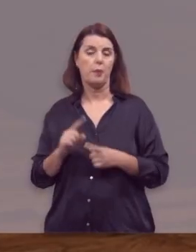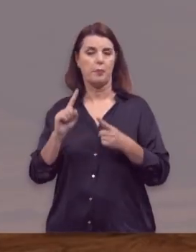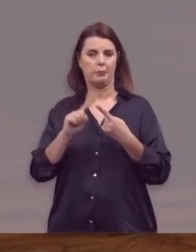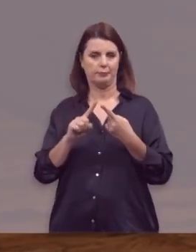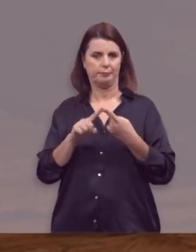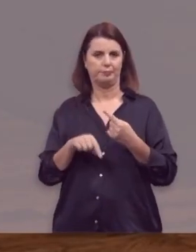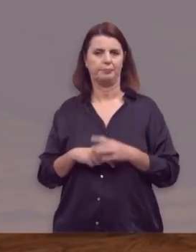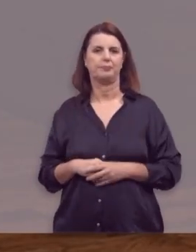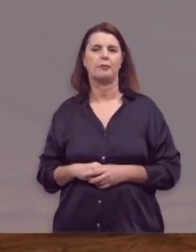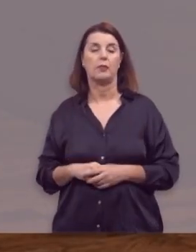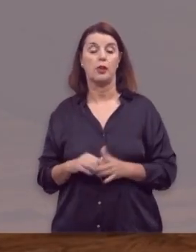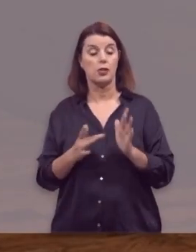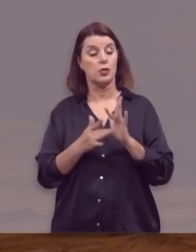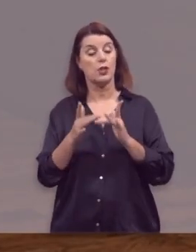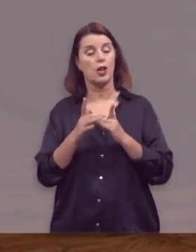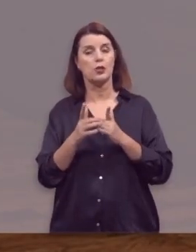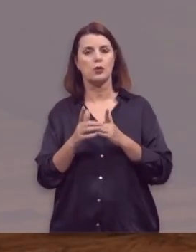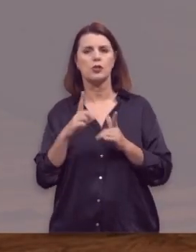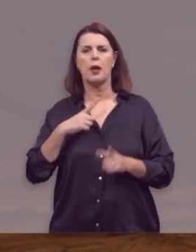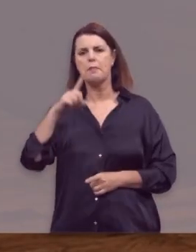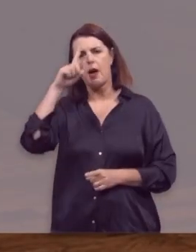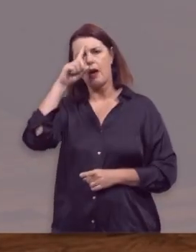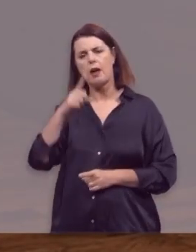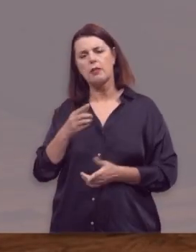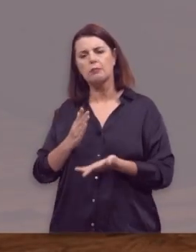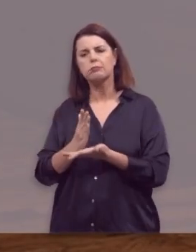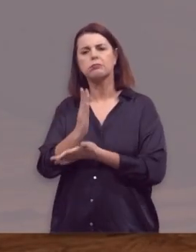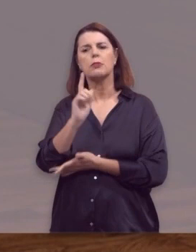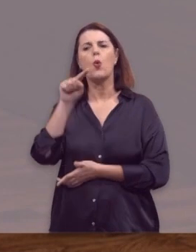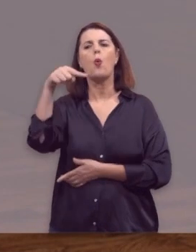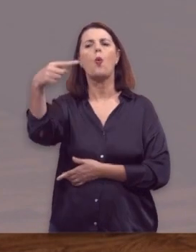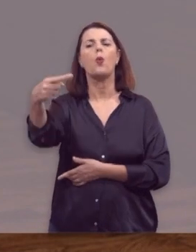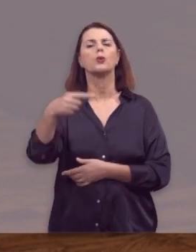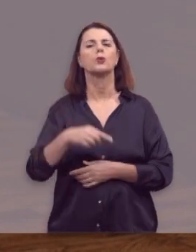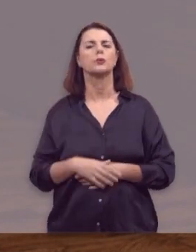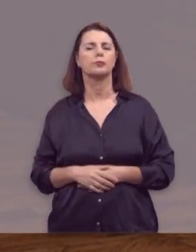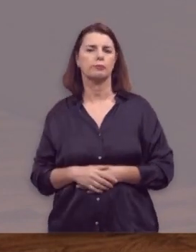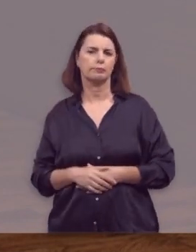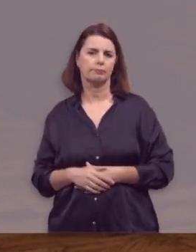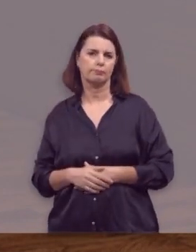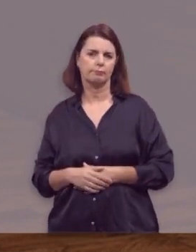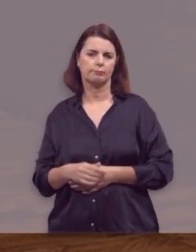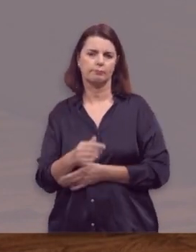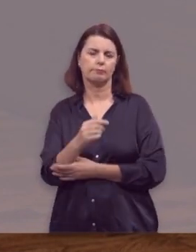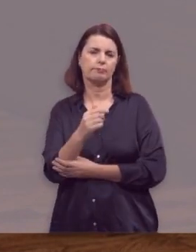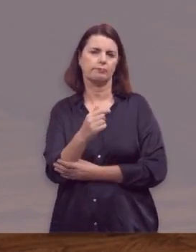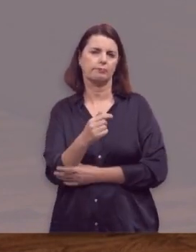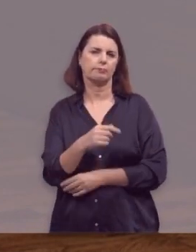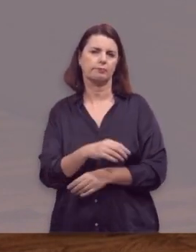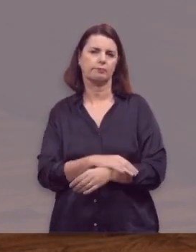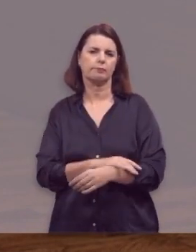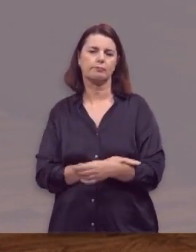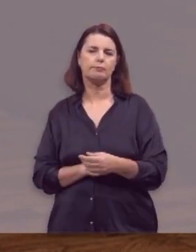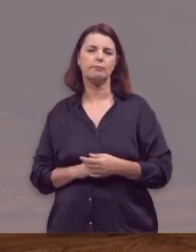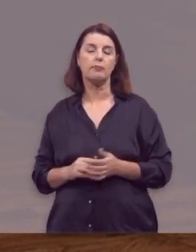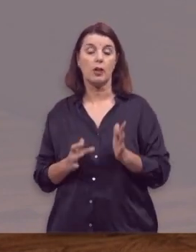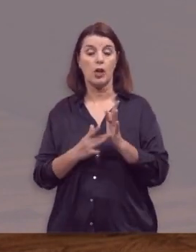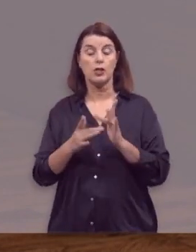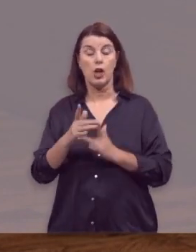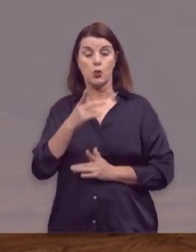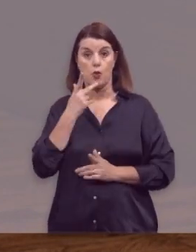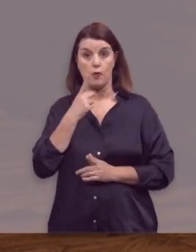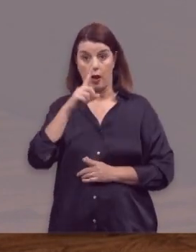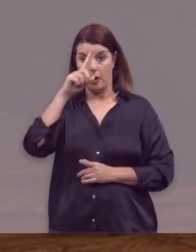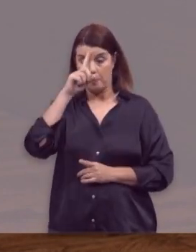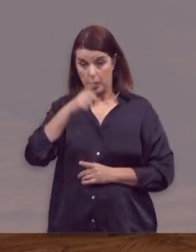Primeiro, porque Jesus havia dado uma ordem: passemos para outra margem. Se Jesus disse